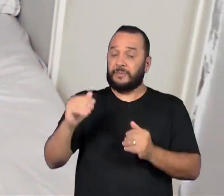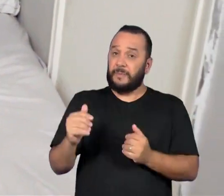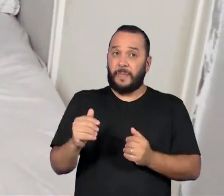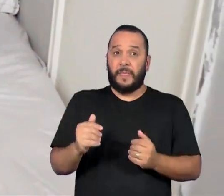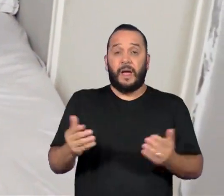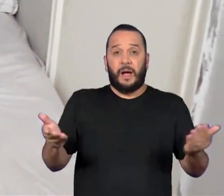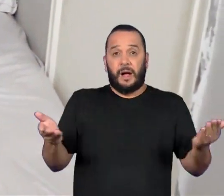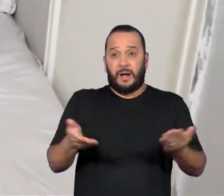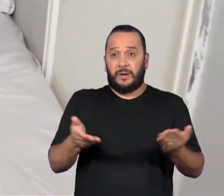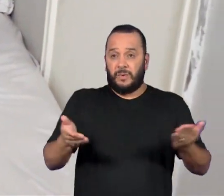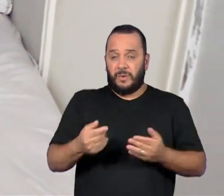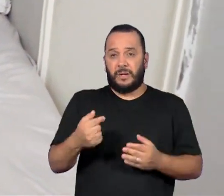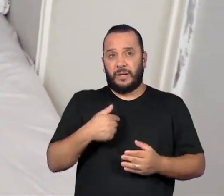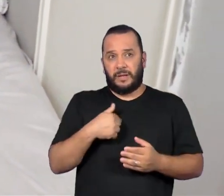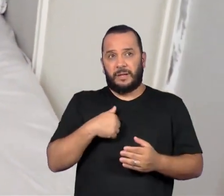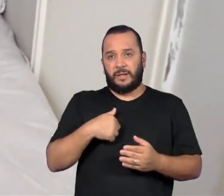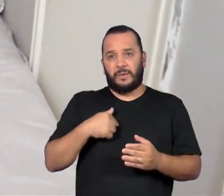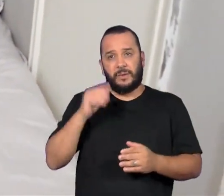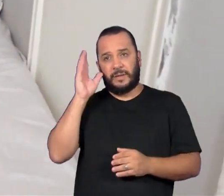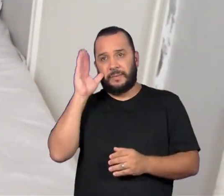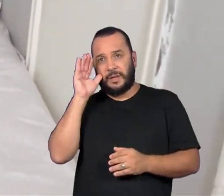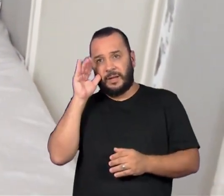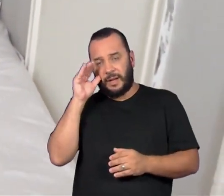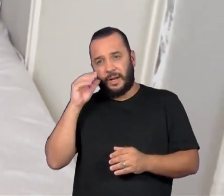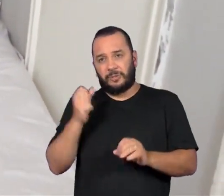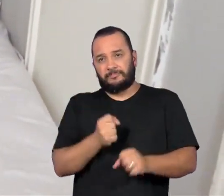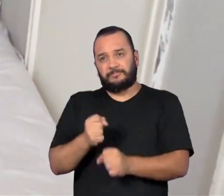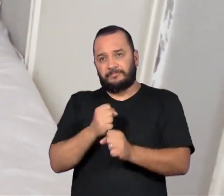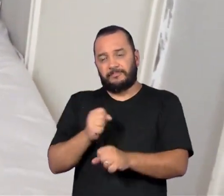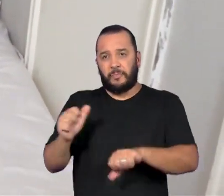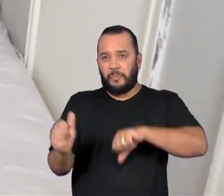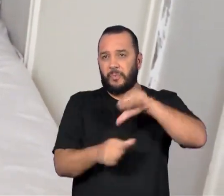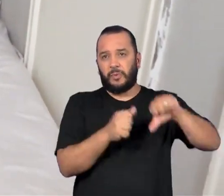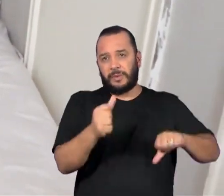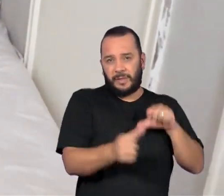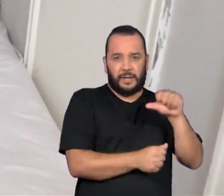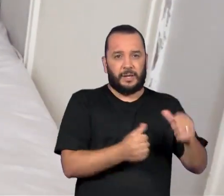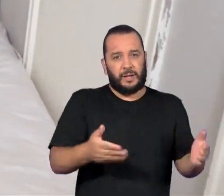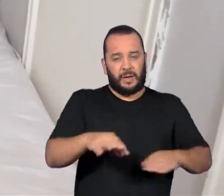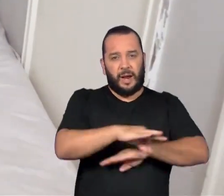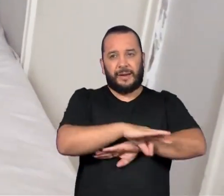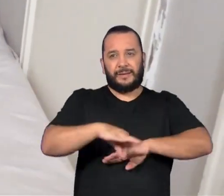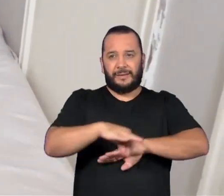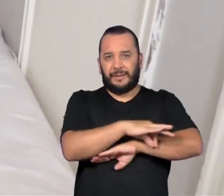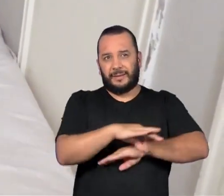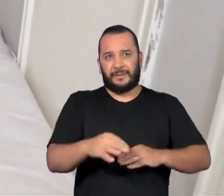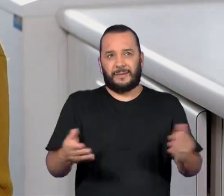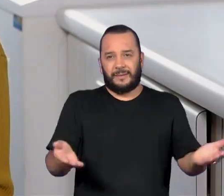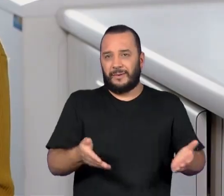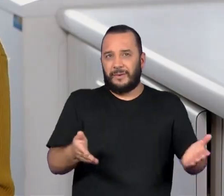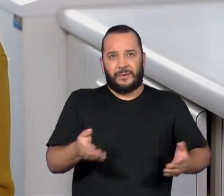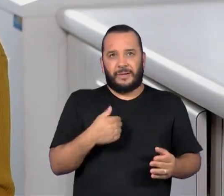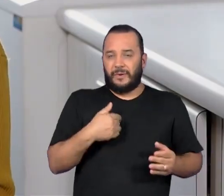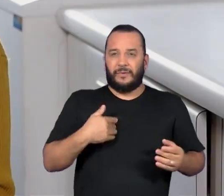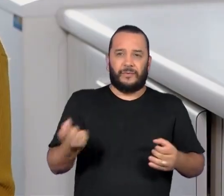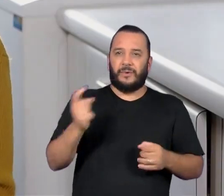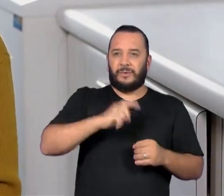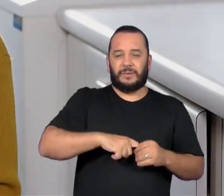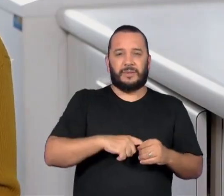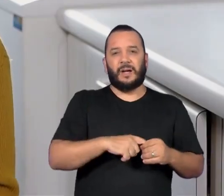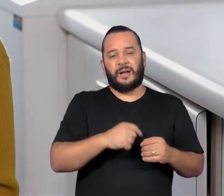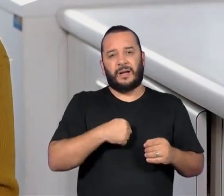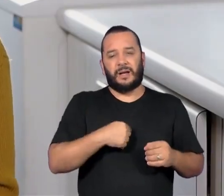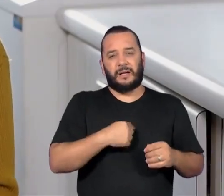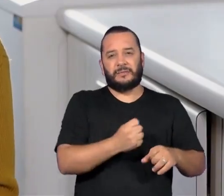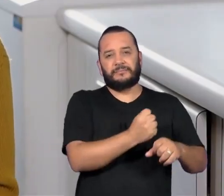agora projeta casas onde não há necessidade de ter mais empregados domésticos. Não, nunca mais. Quartinho de